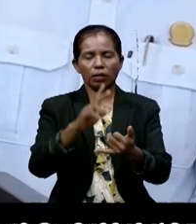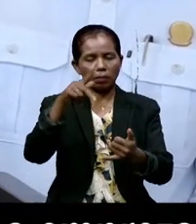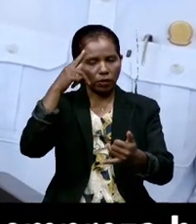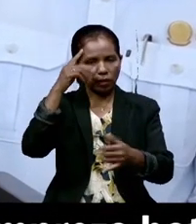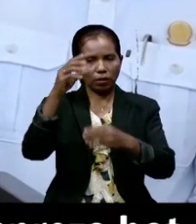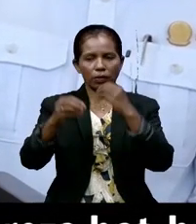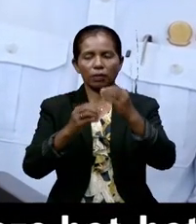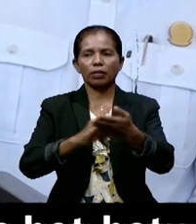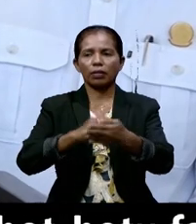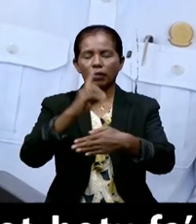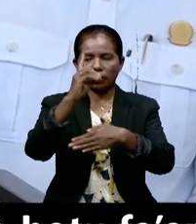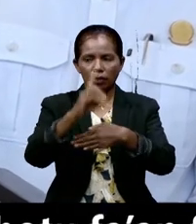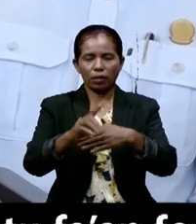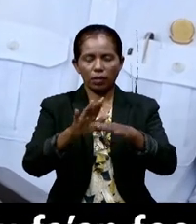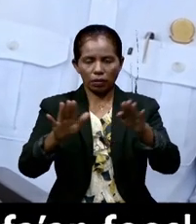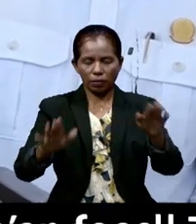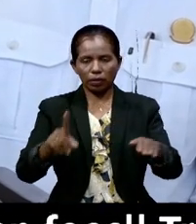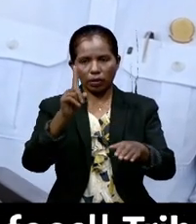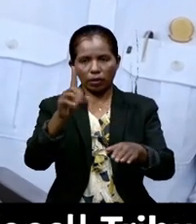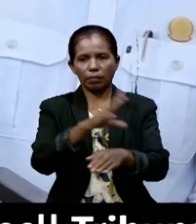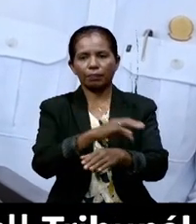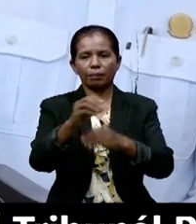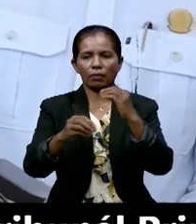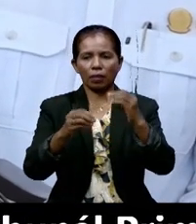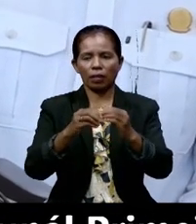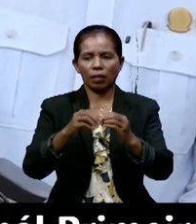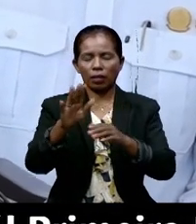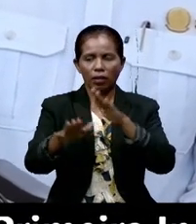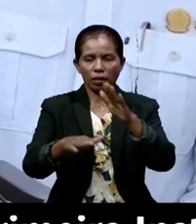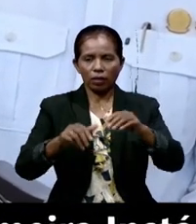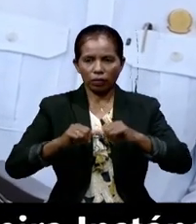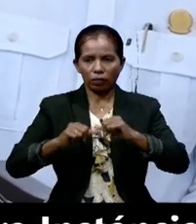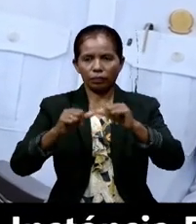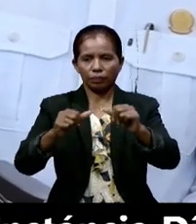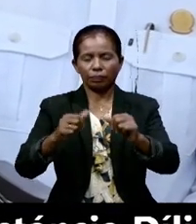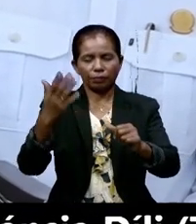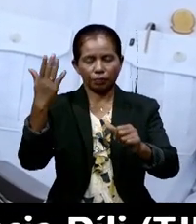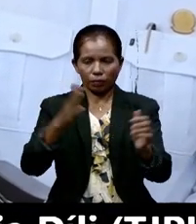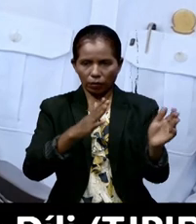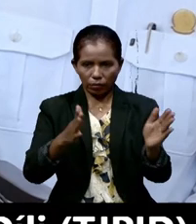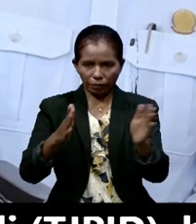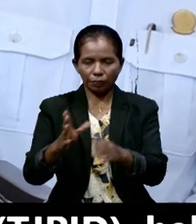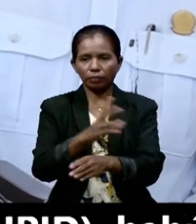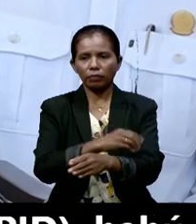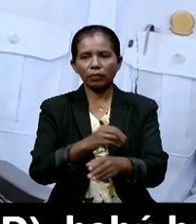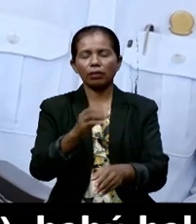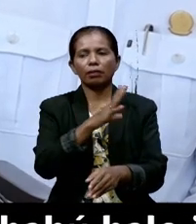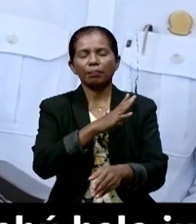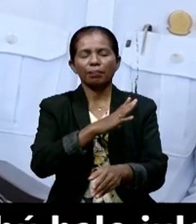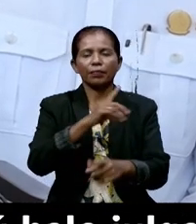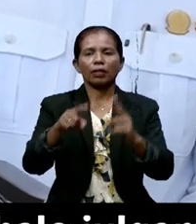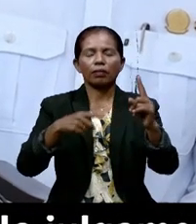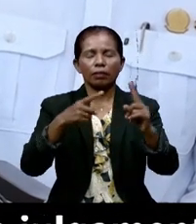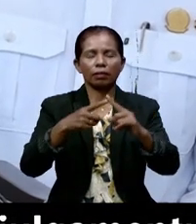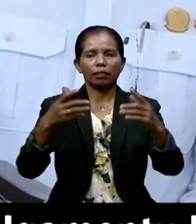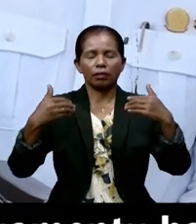ba desenvolvimento labari kida ni infansi ni niang ala ala dau kona ia ia ni prosesu namos ki kataka gira pan ia